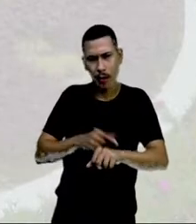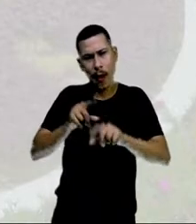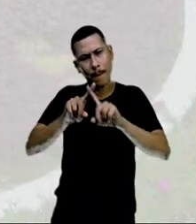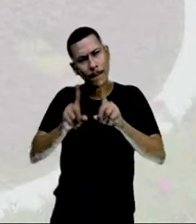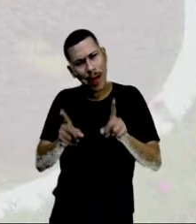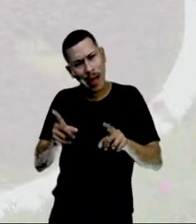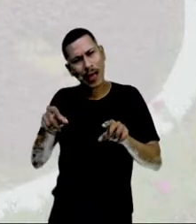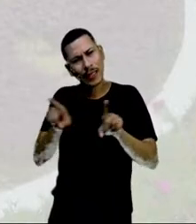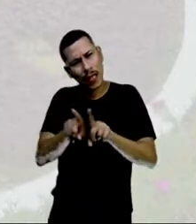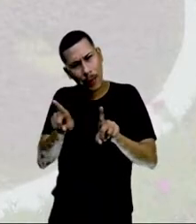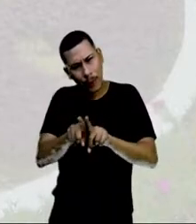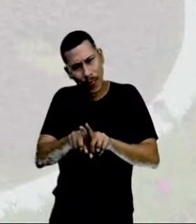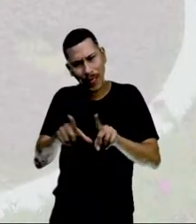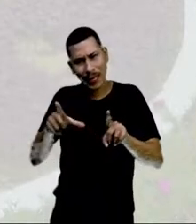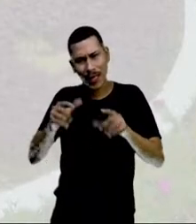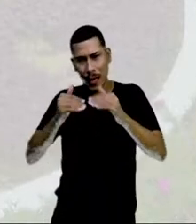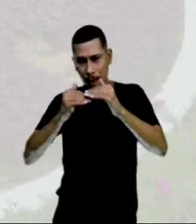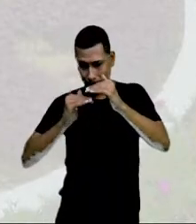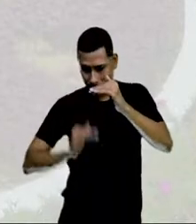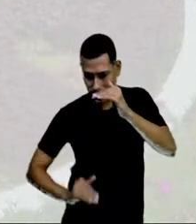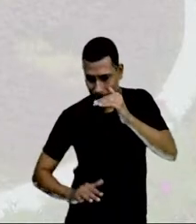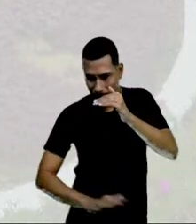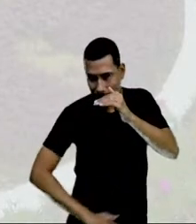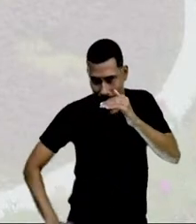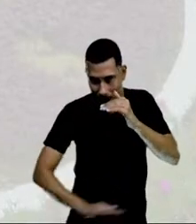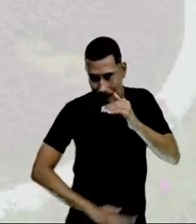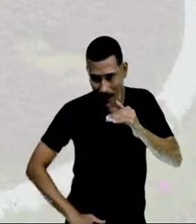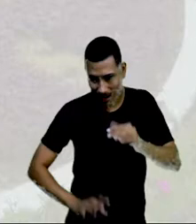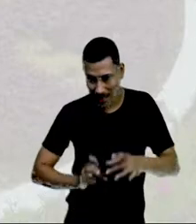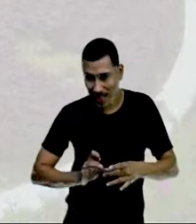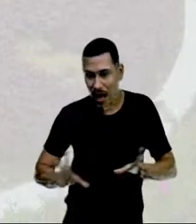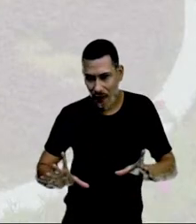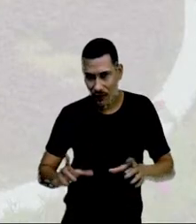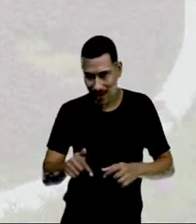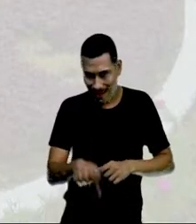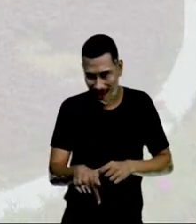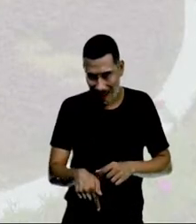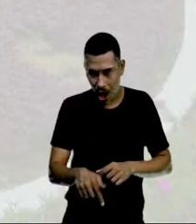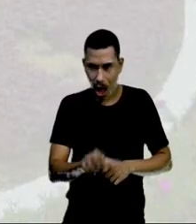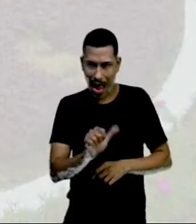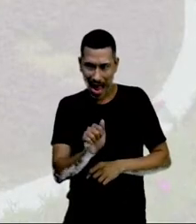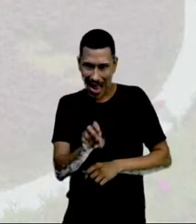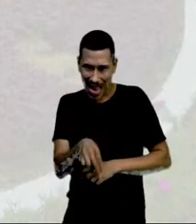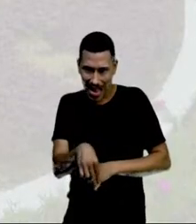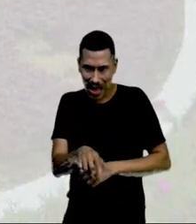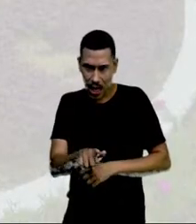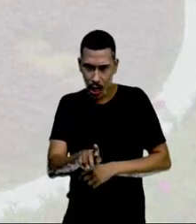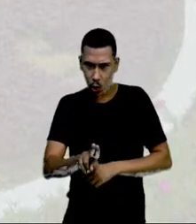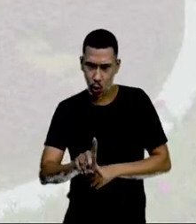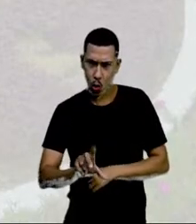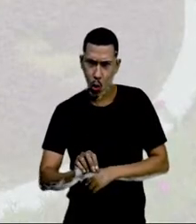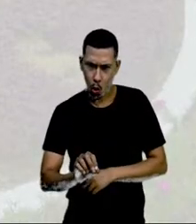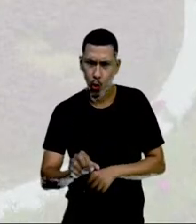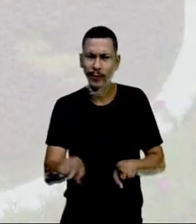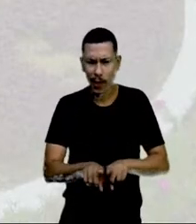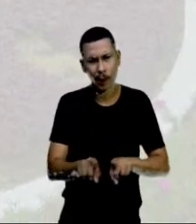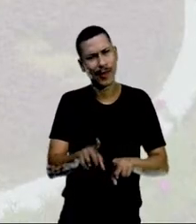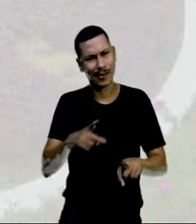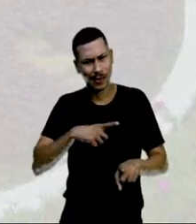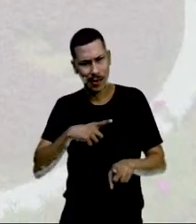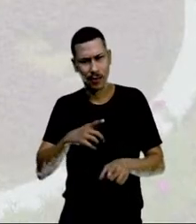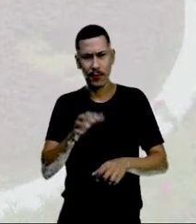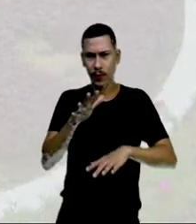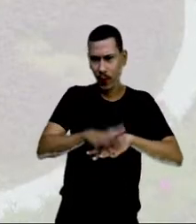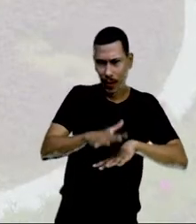também a gente tem um espaço aqui embaixo. Pois é, tem um ângulo aqui embaixo. A gente costuma chamar na matemática